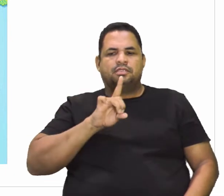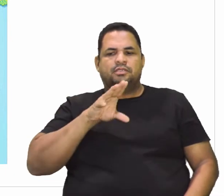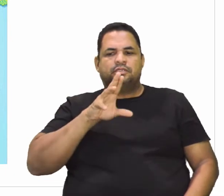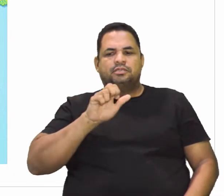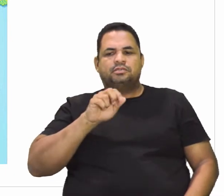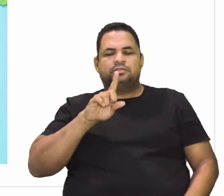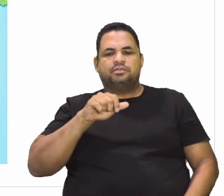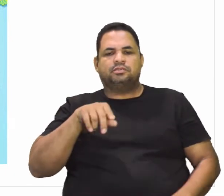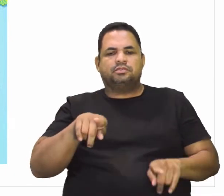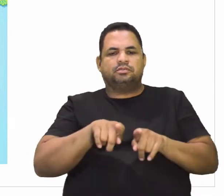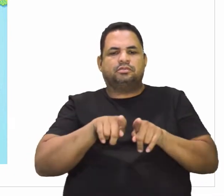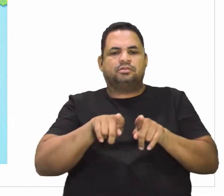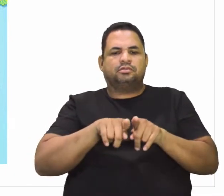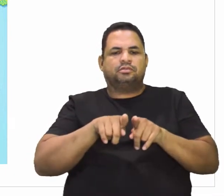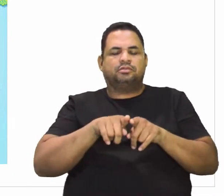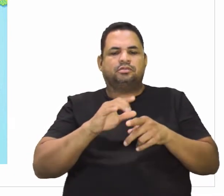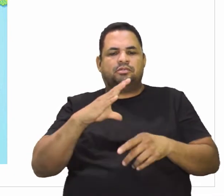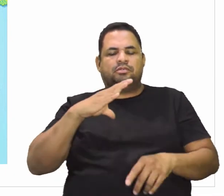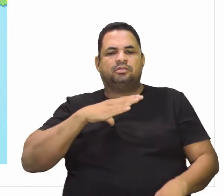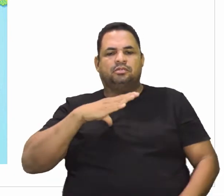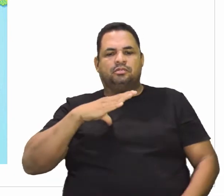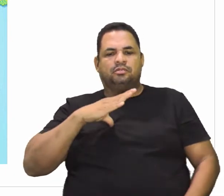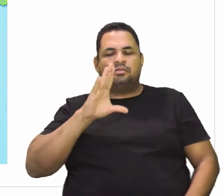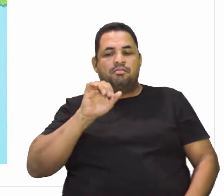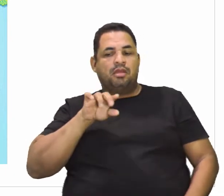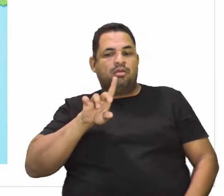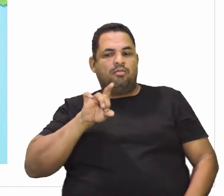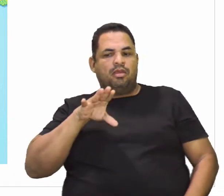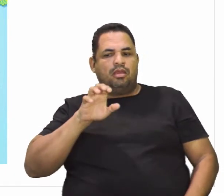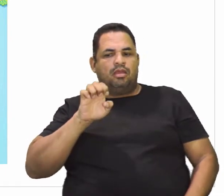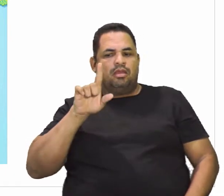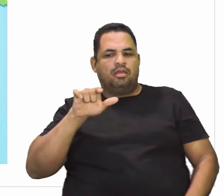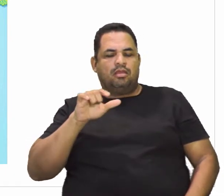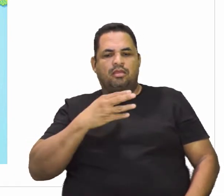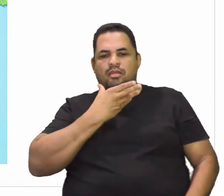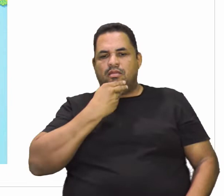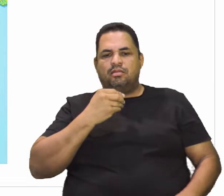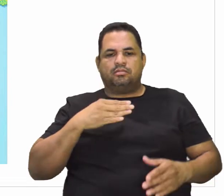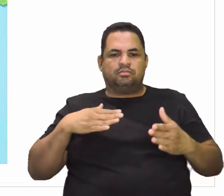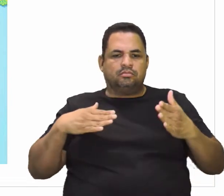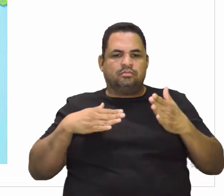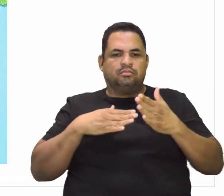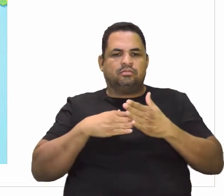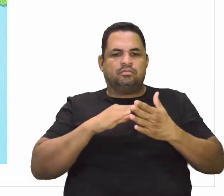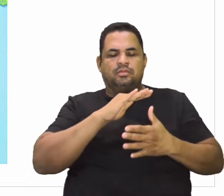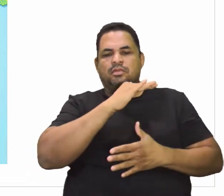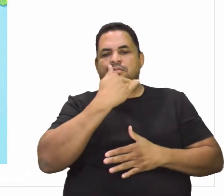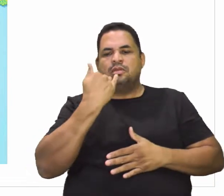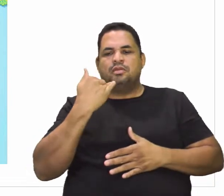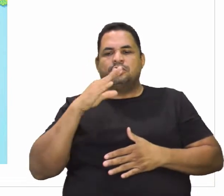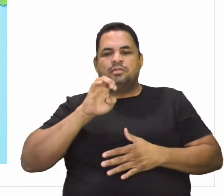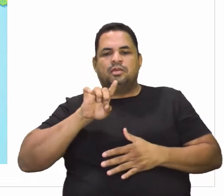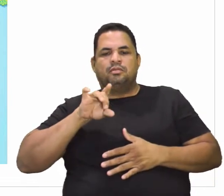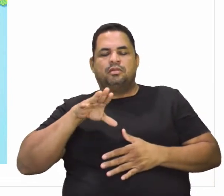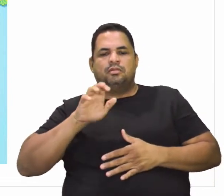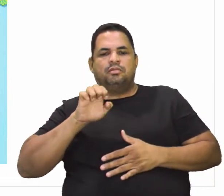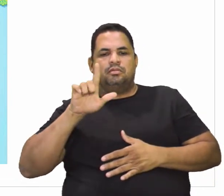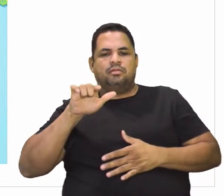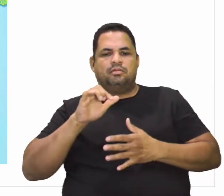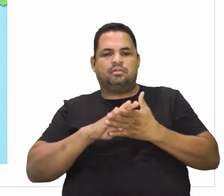ser a cidade de Maomé, até a morte de Maomé,